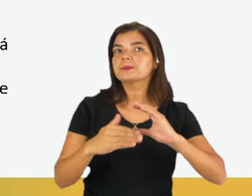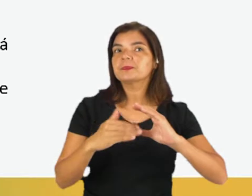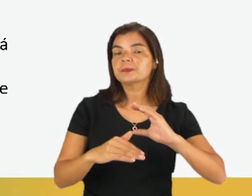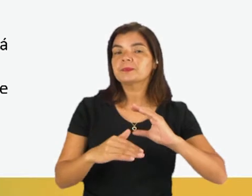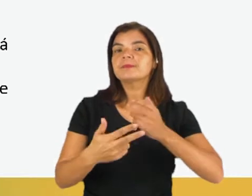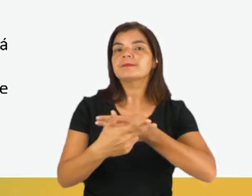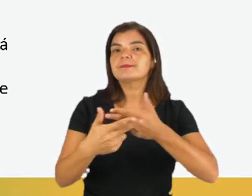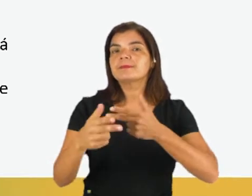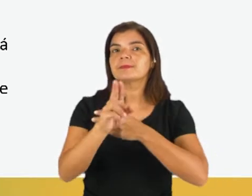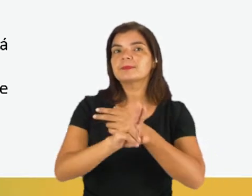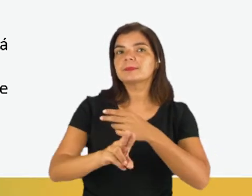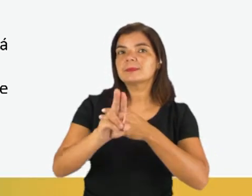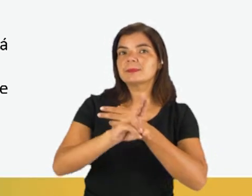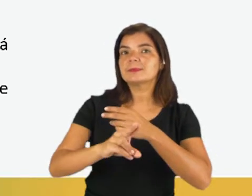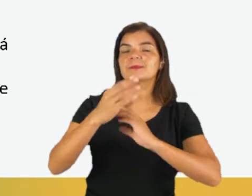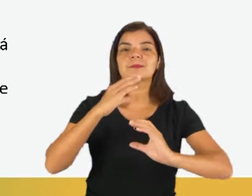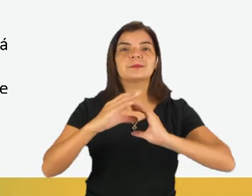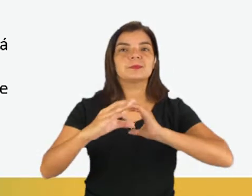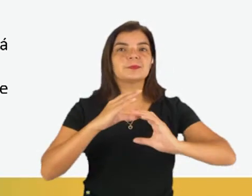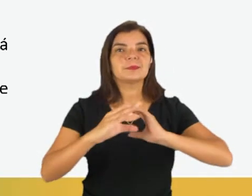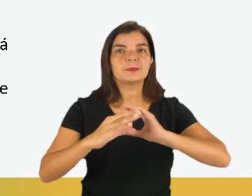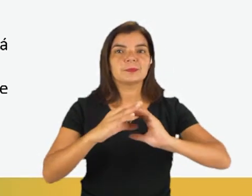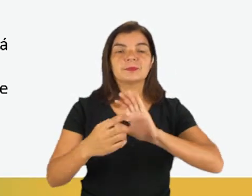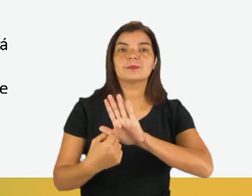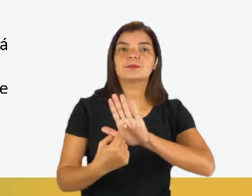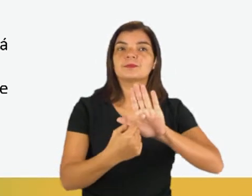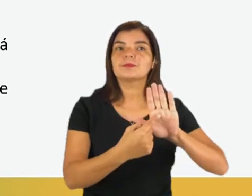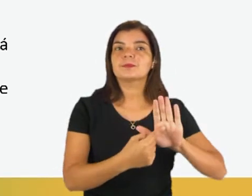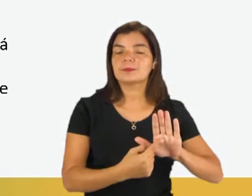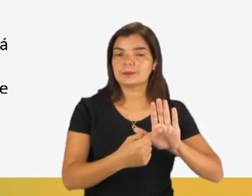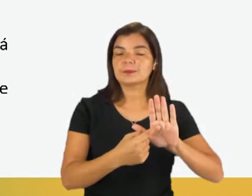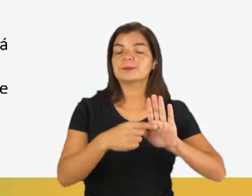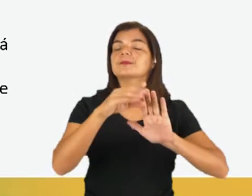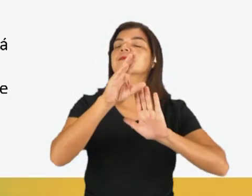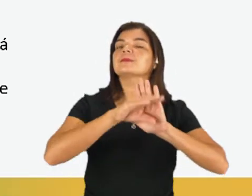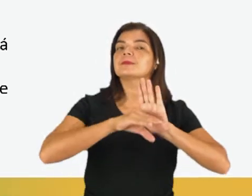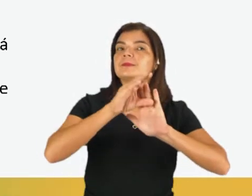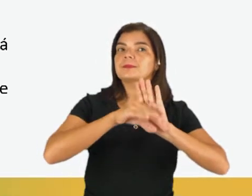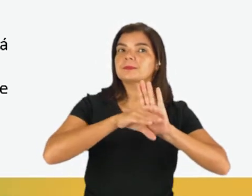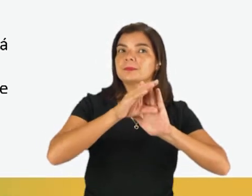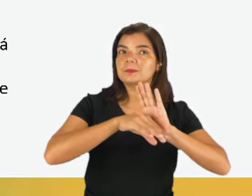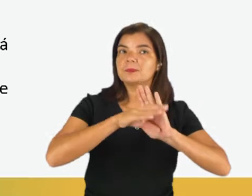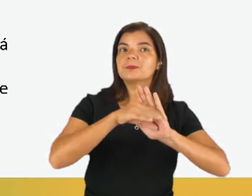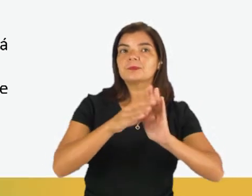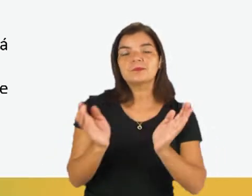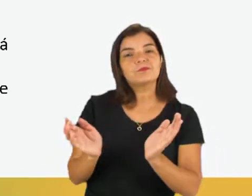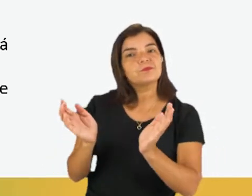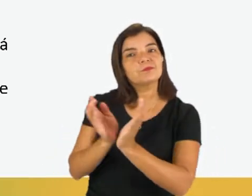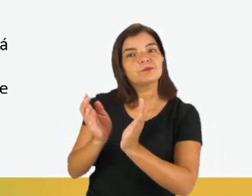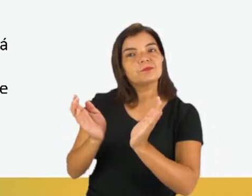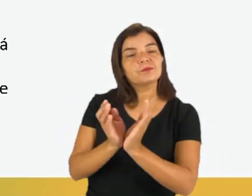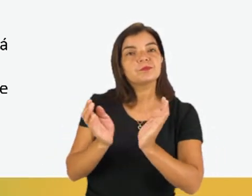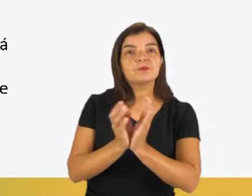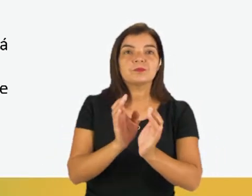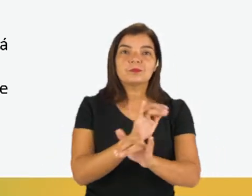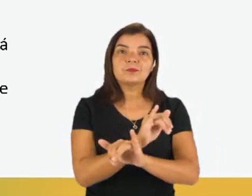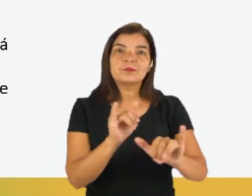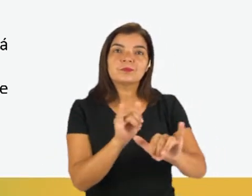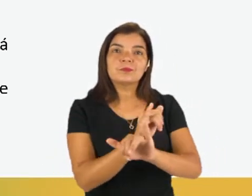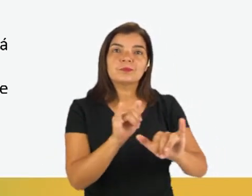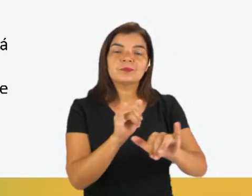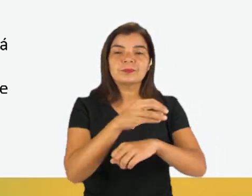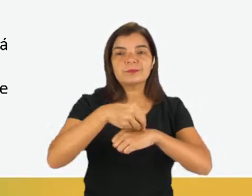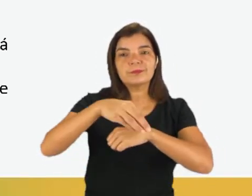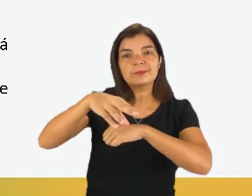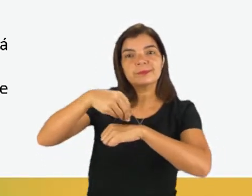é o objeto utilizado na comunicação, de forma que representa o conteúdo, o conjunto